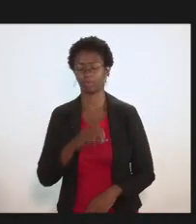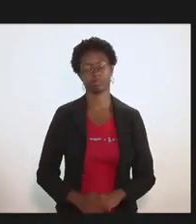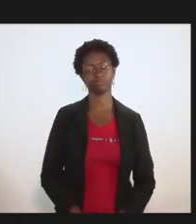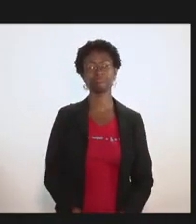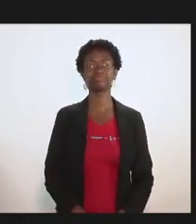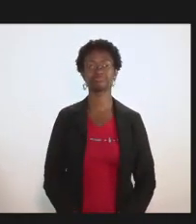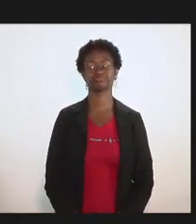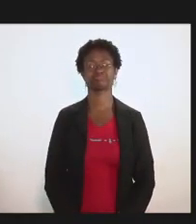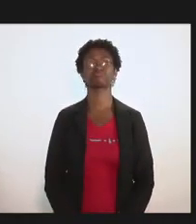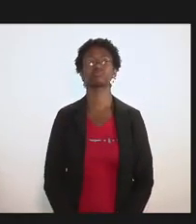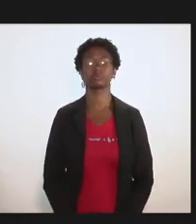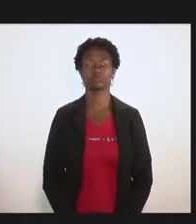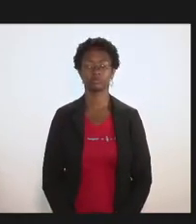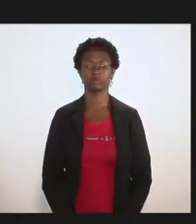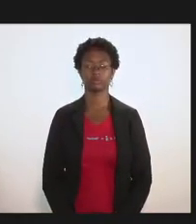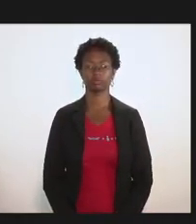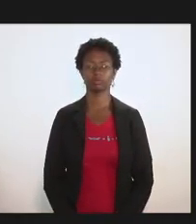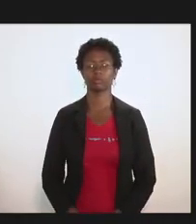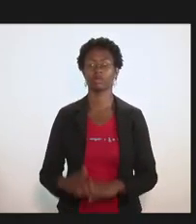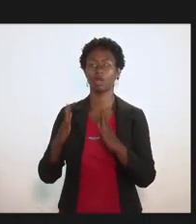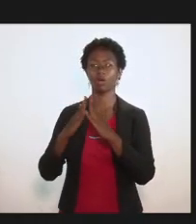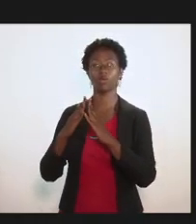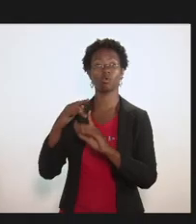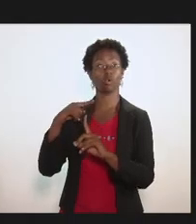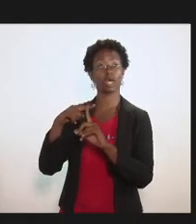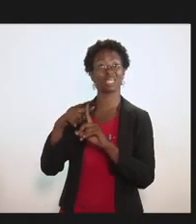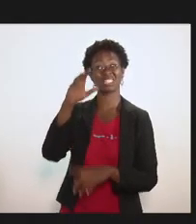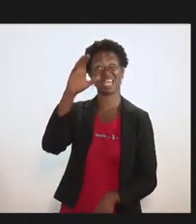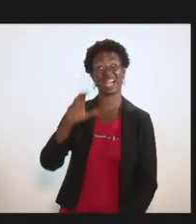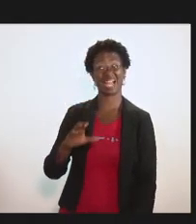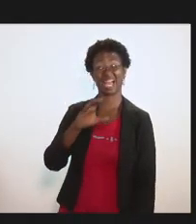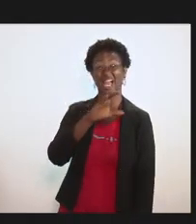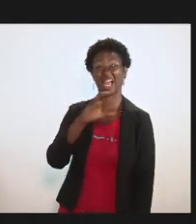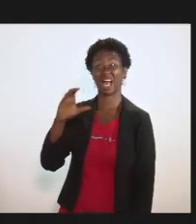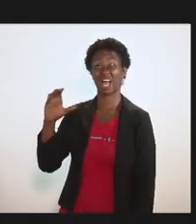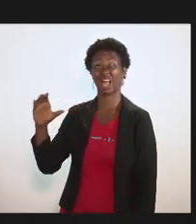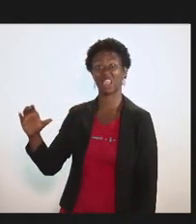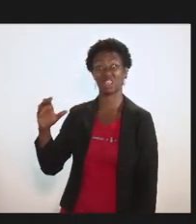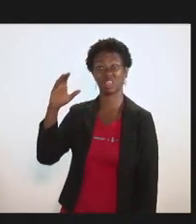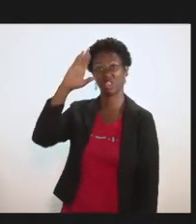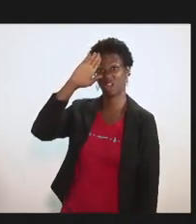cultos é amplo, geral e restrito. Eu vou dar